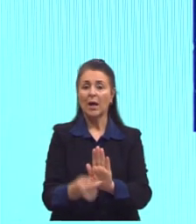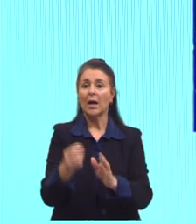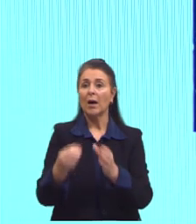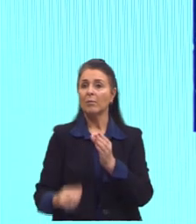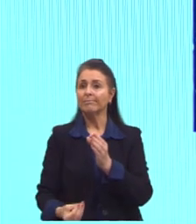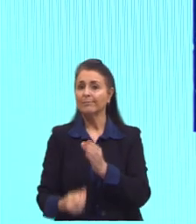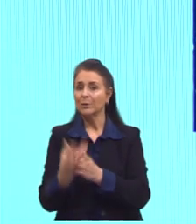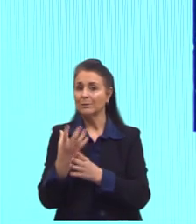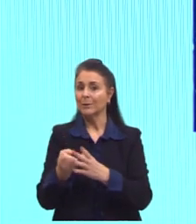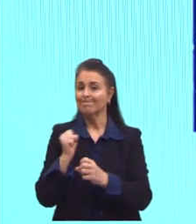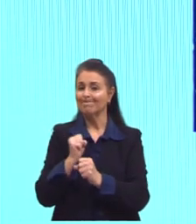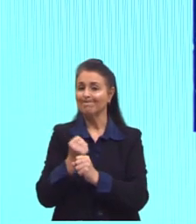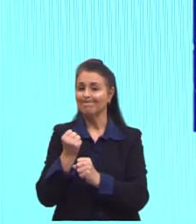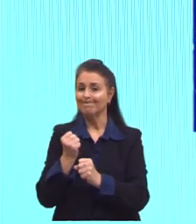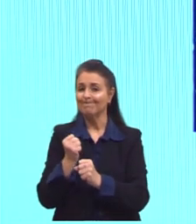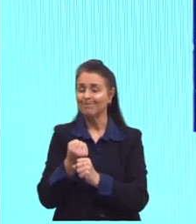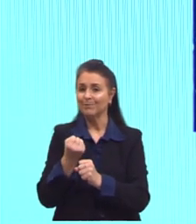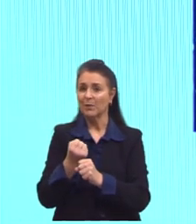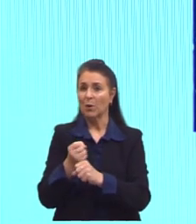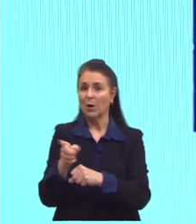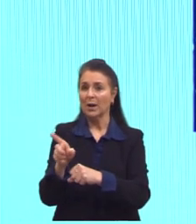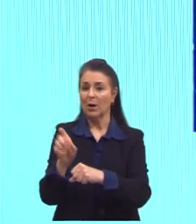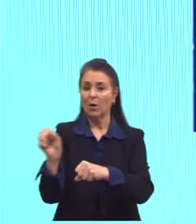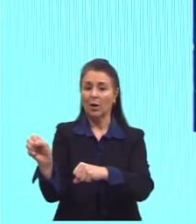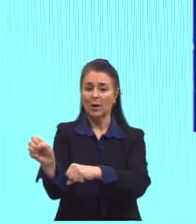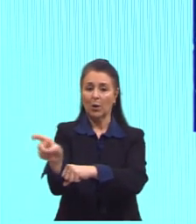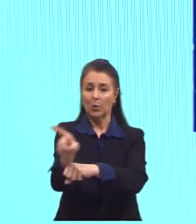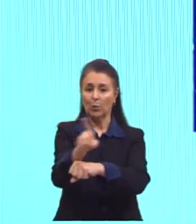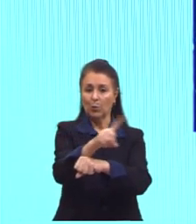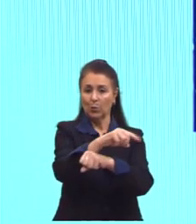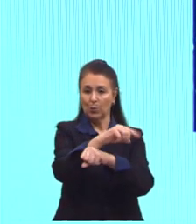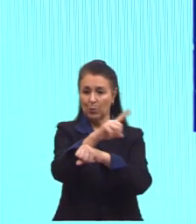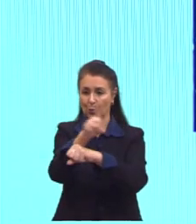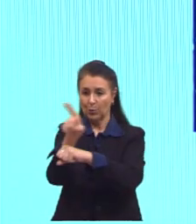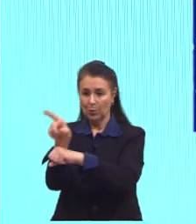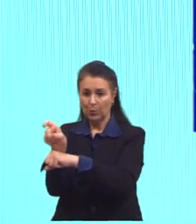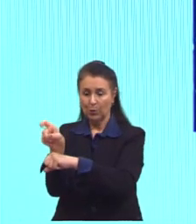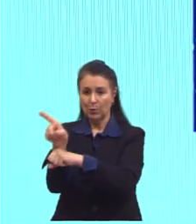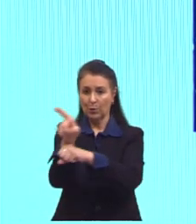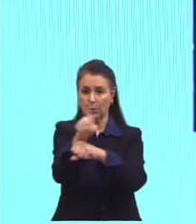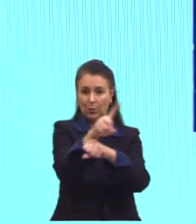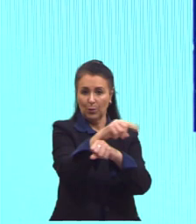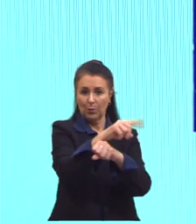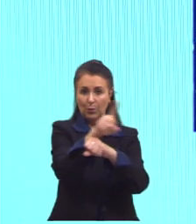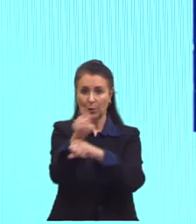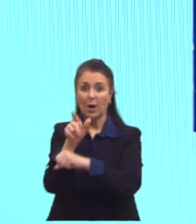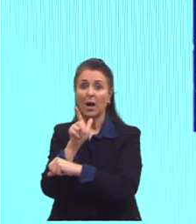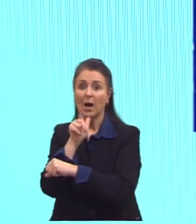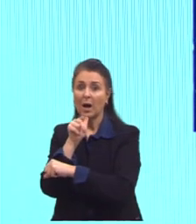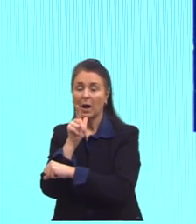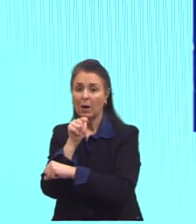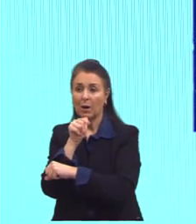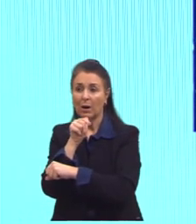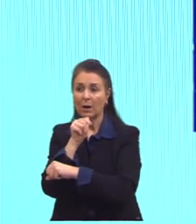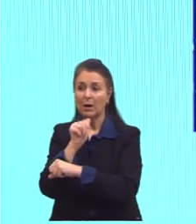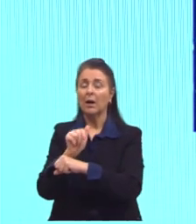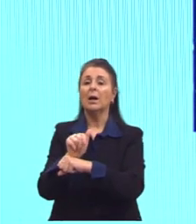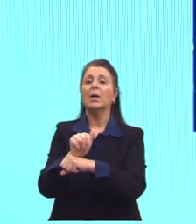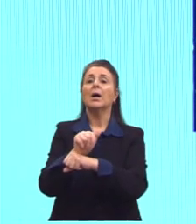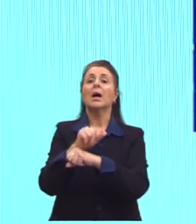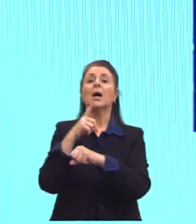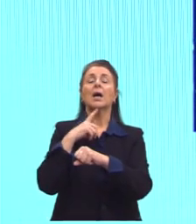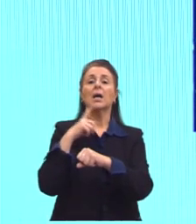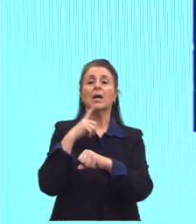produção né olha só isso aqui irrigação tá agora só isso aqui é irrigação por pivô Ó tem uma área que antes não era